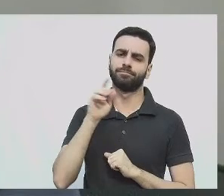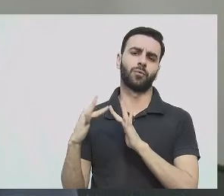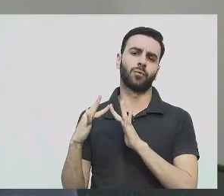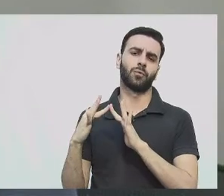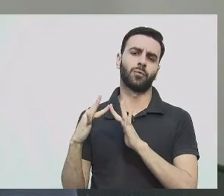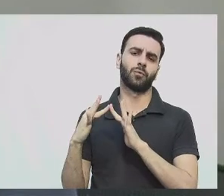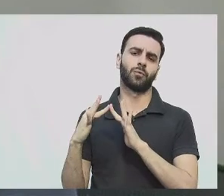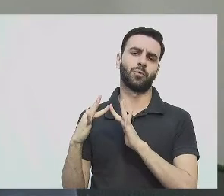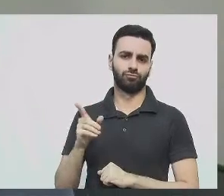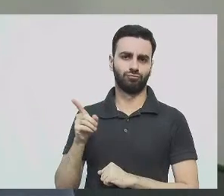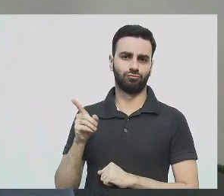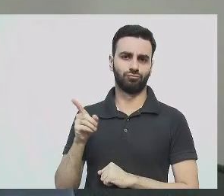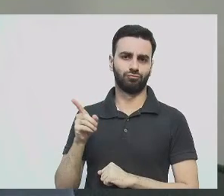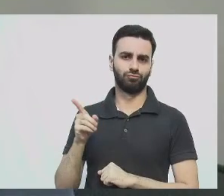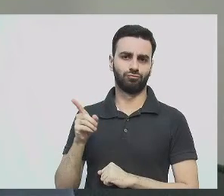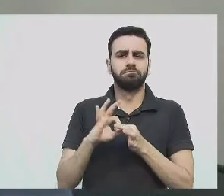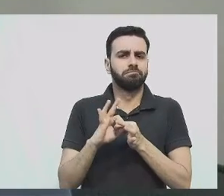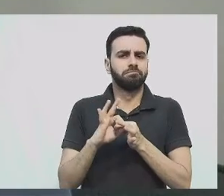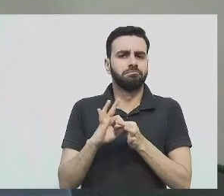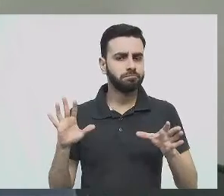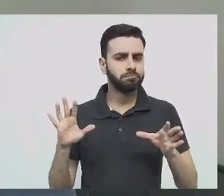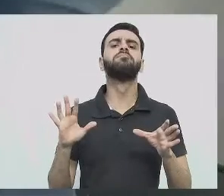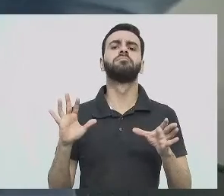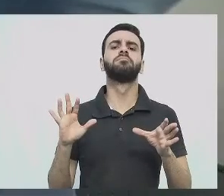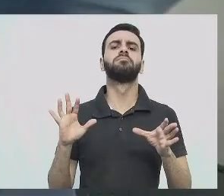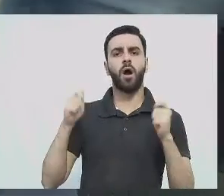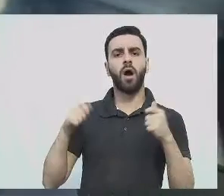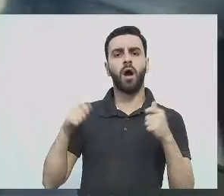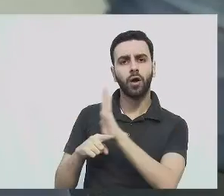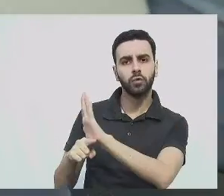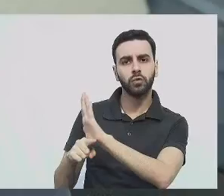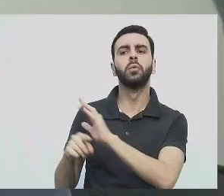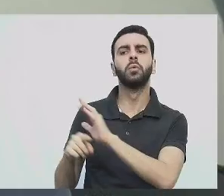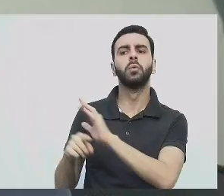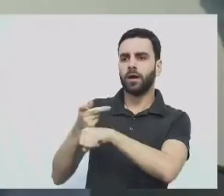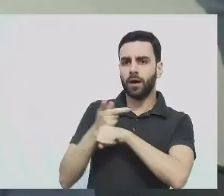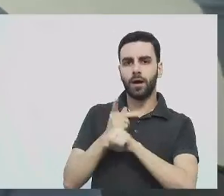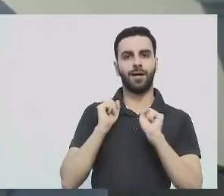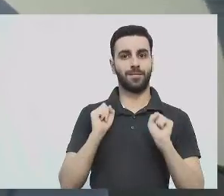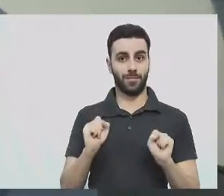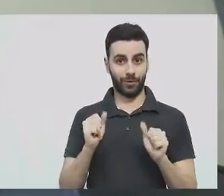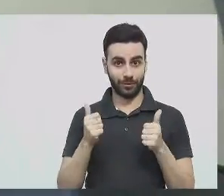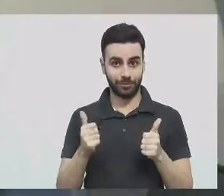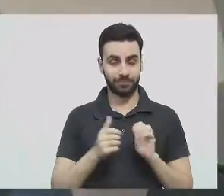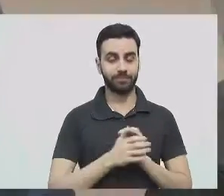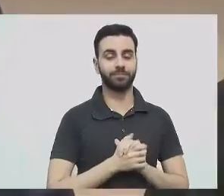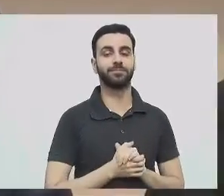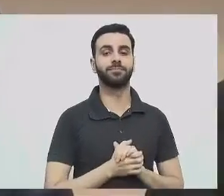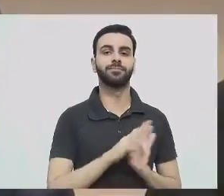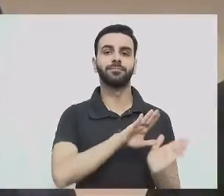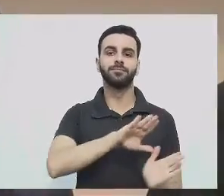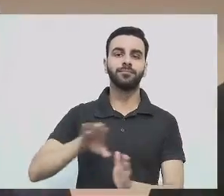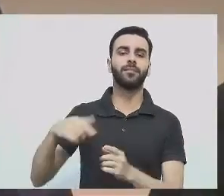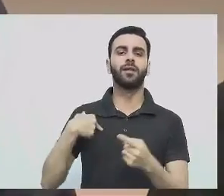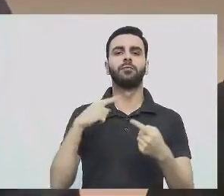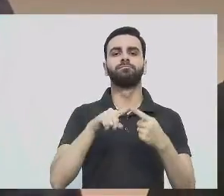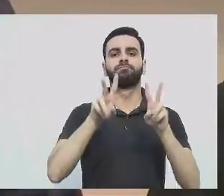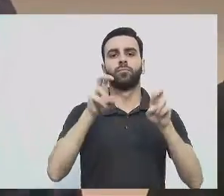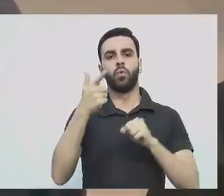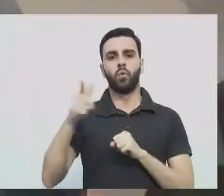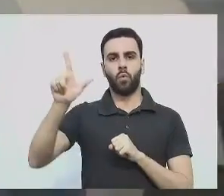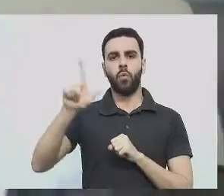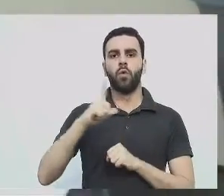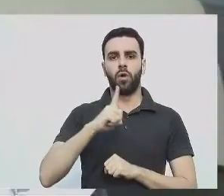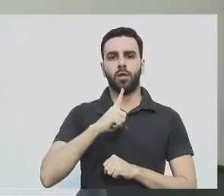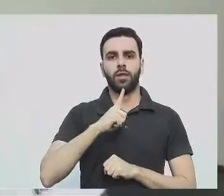Marcão, e o que puder ajudar, Marcão, estamos aí, tá? Senhor presidente, eu tenho outro assunto para tratar